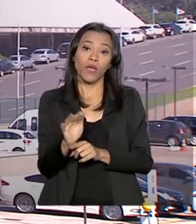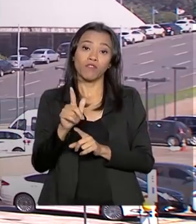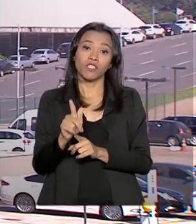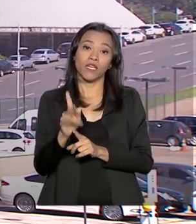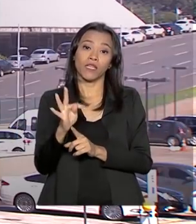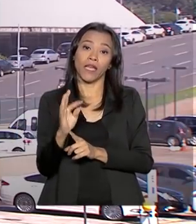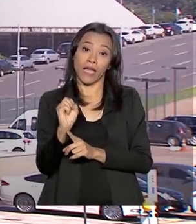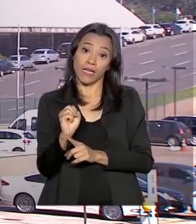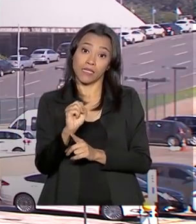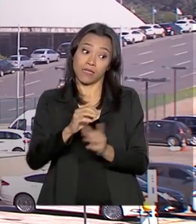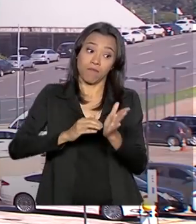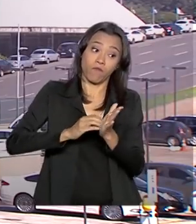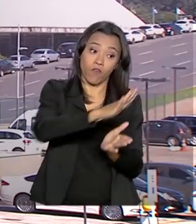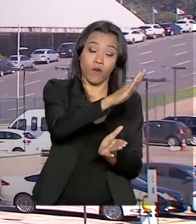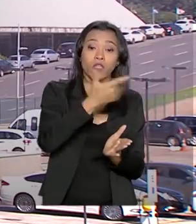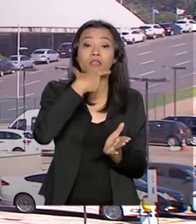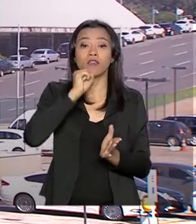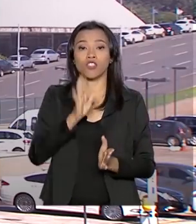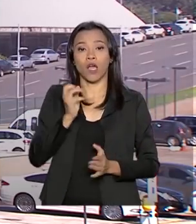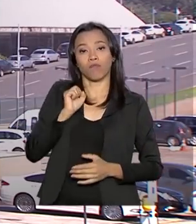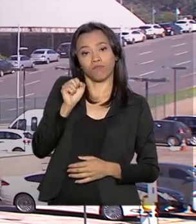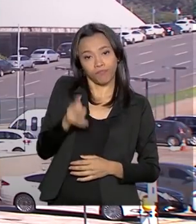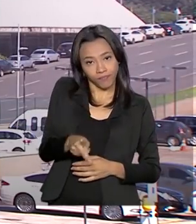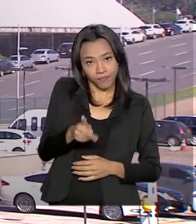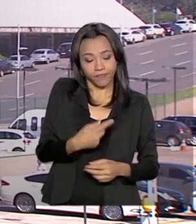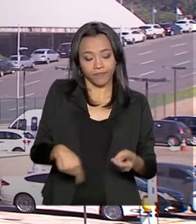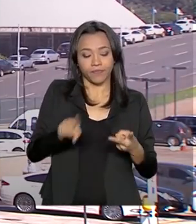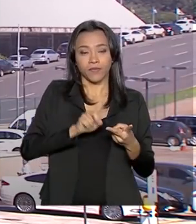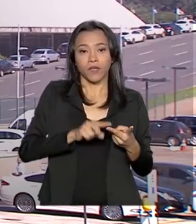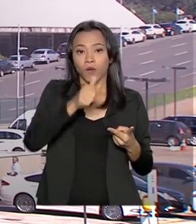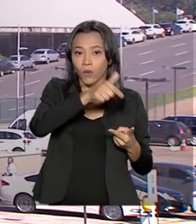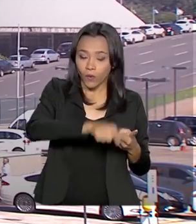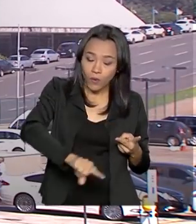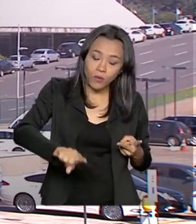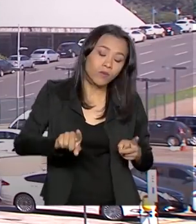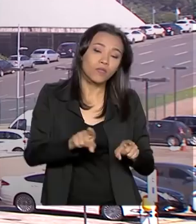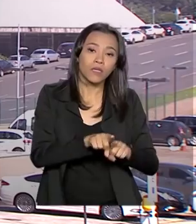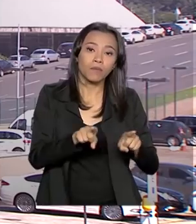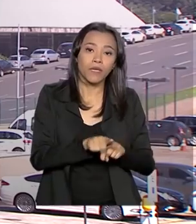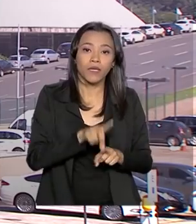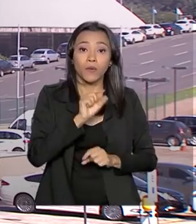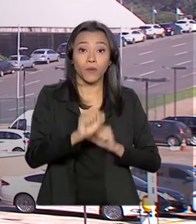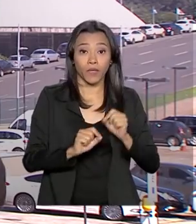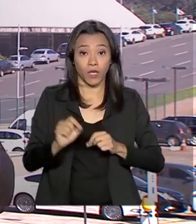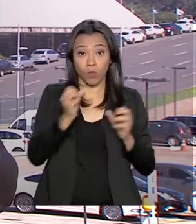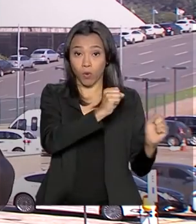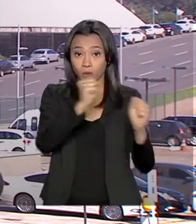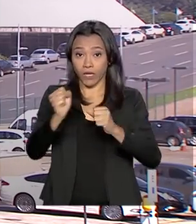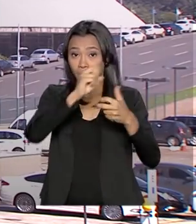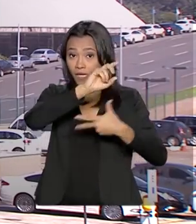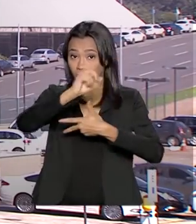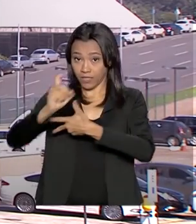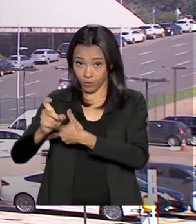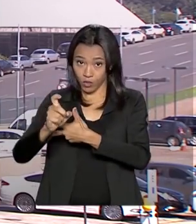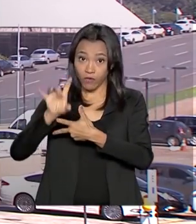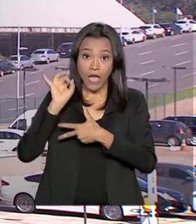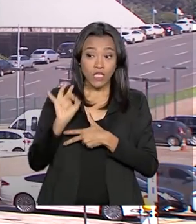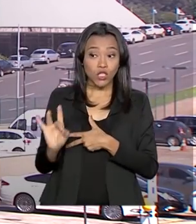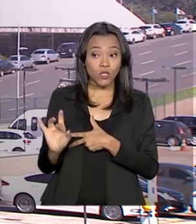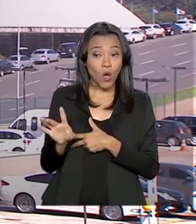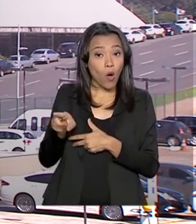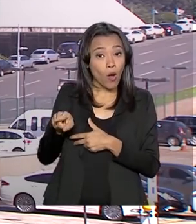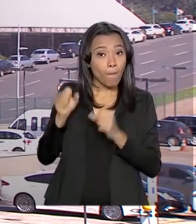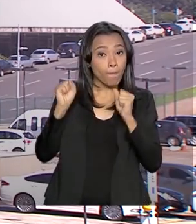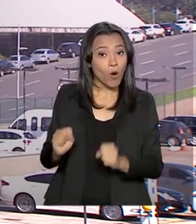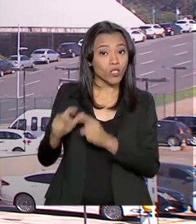já aposentados e também o ponto que dava exclusividade ao Executivo Federal para alterar as regras, então,